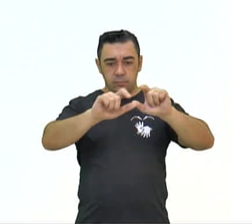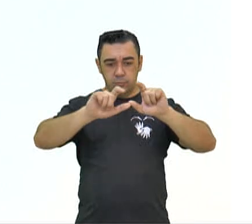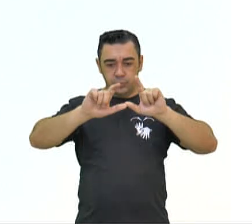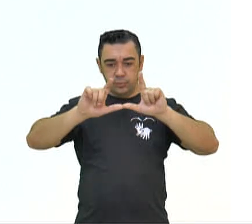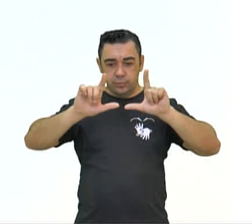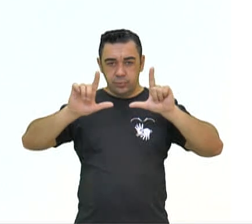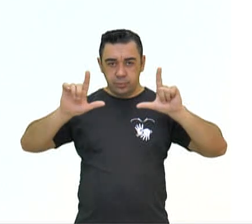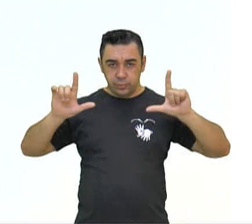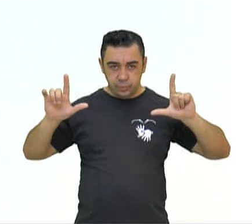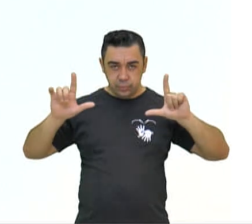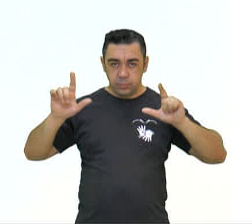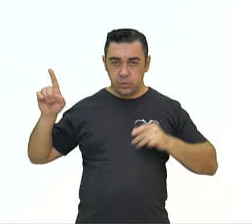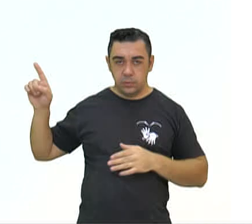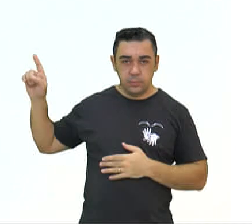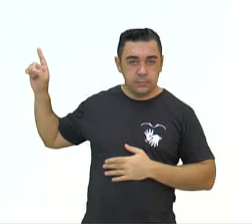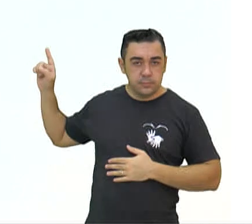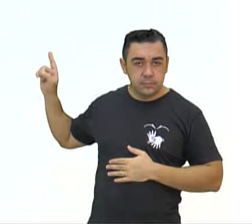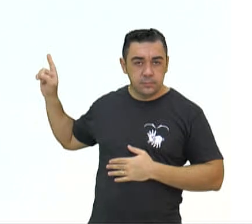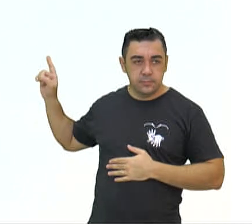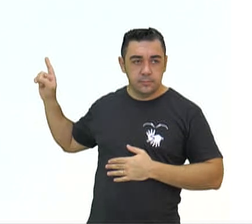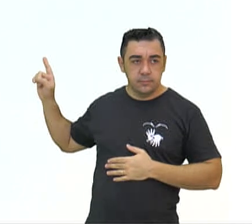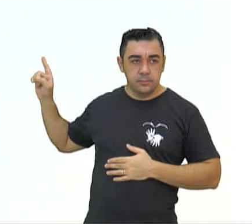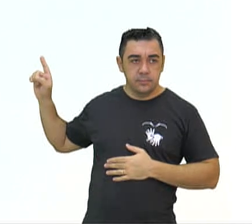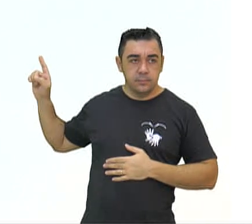seguinte, vou dar um zoom